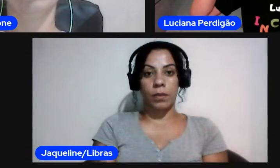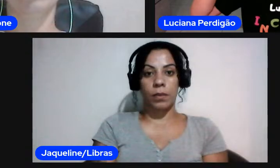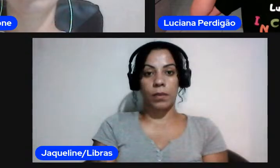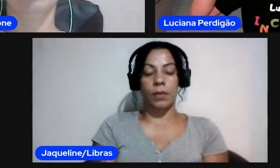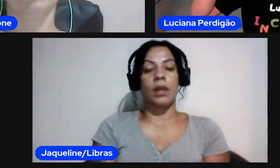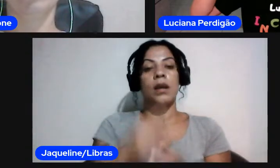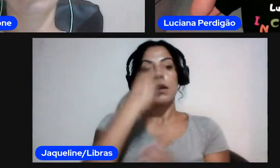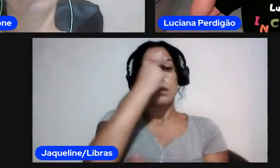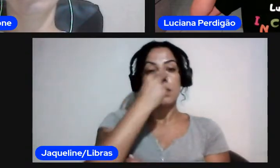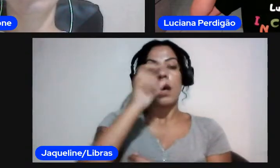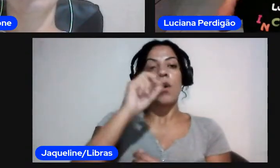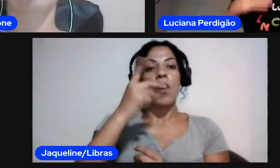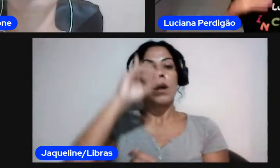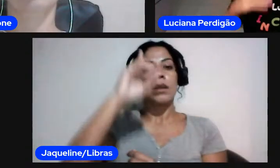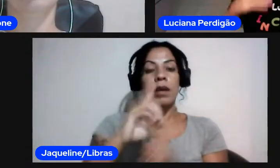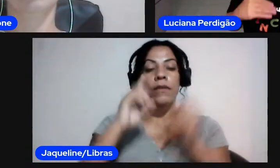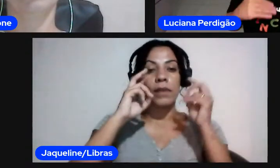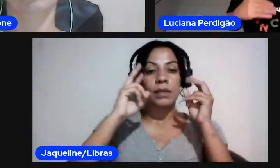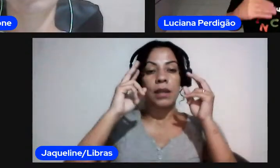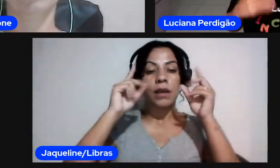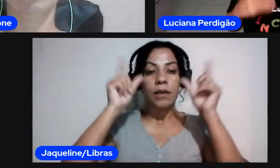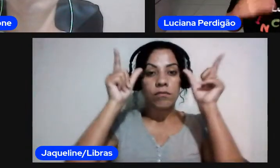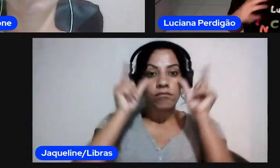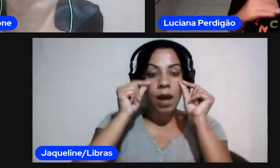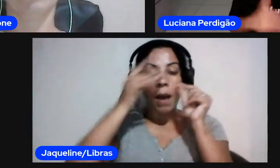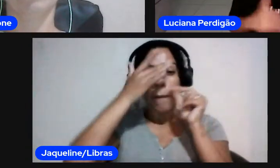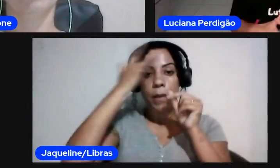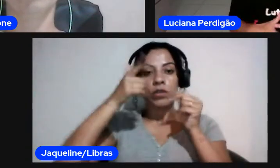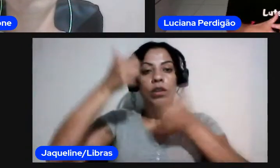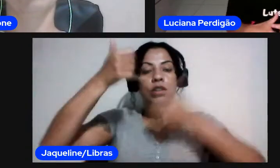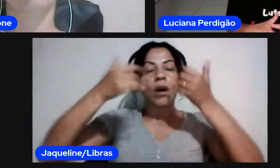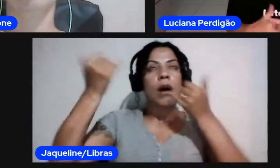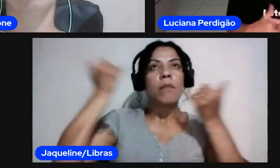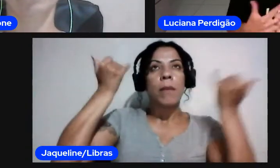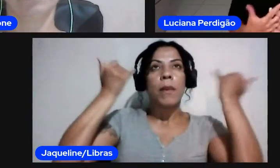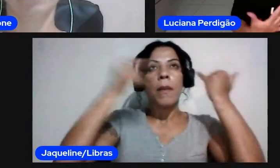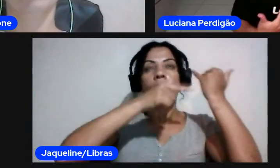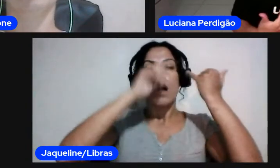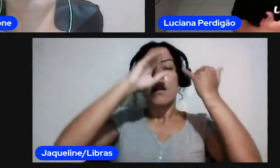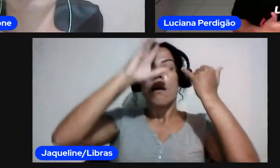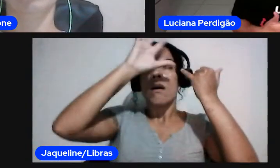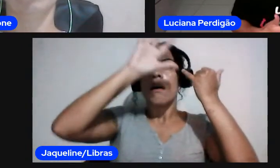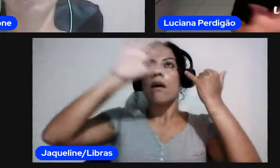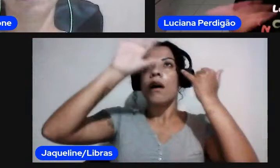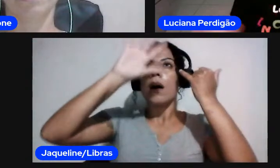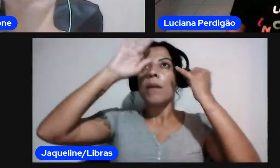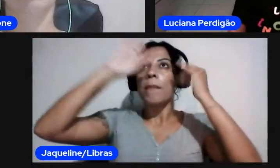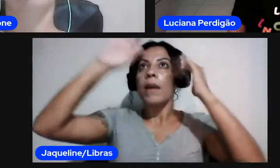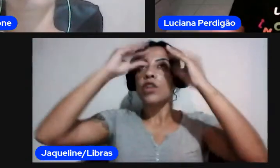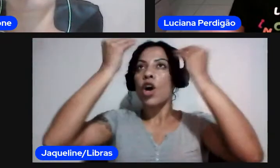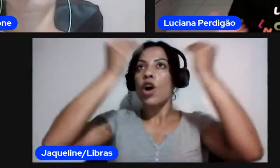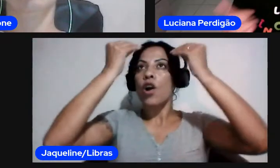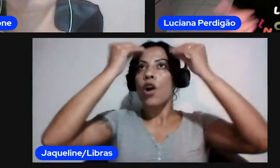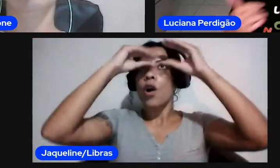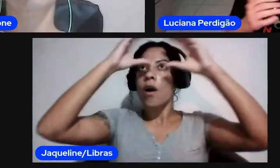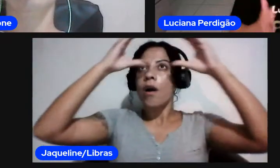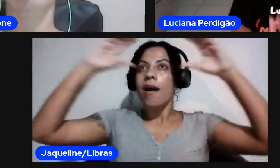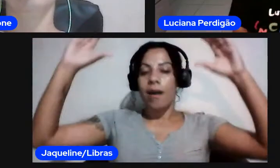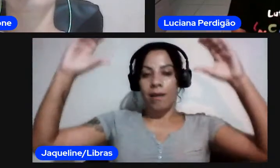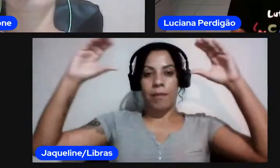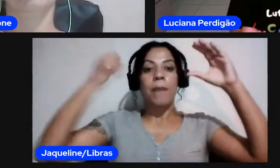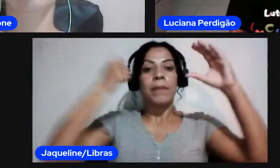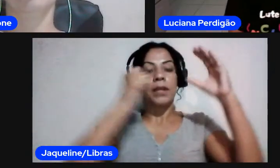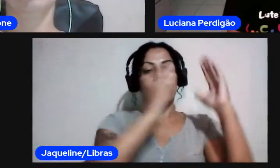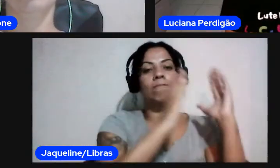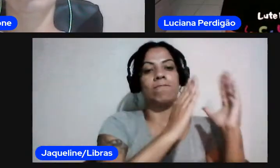construindo aquela imagem, construindo aquela compreensão camada por camada, de forma organizada, né? Cabe ressaltar